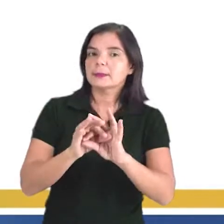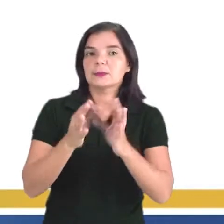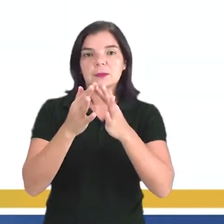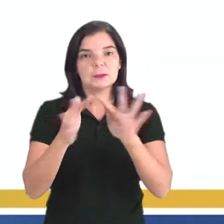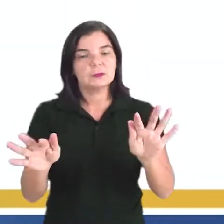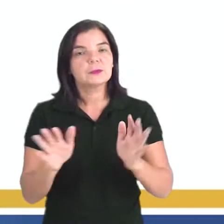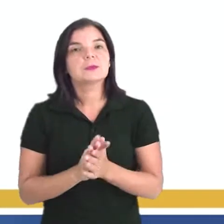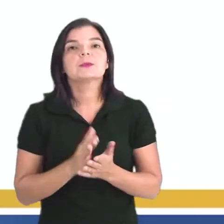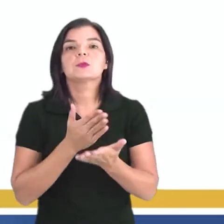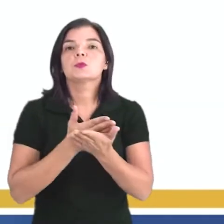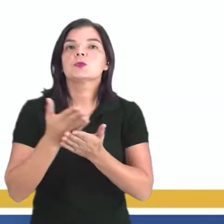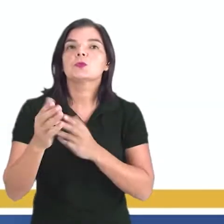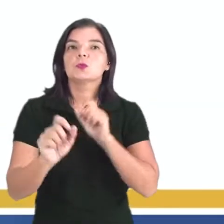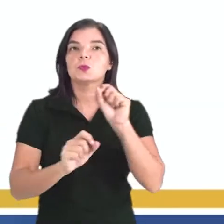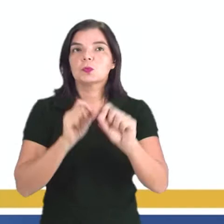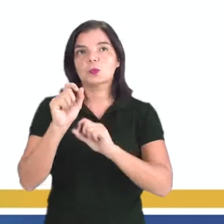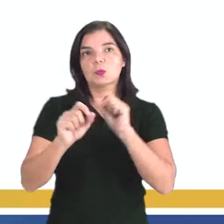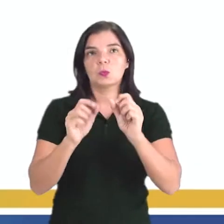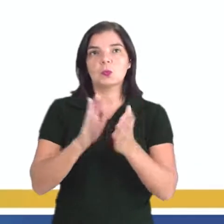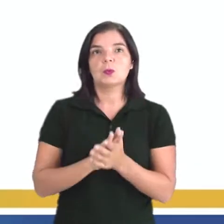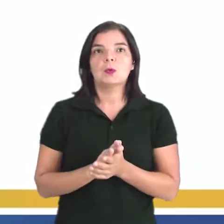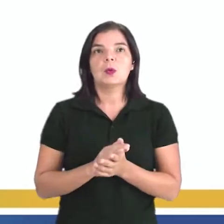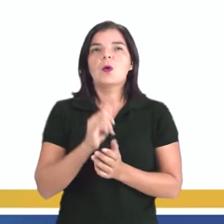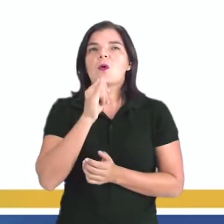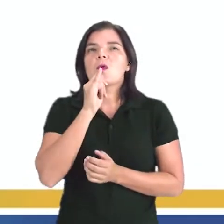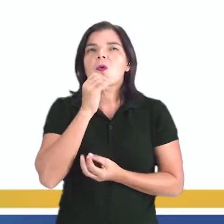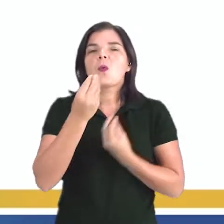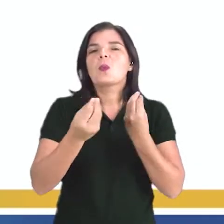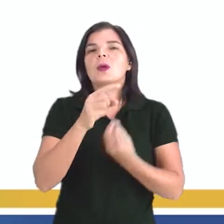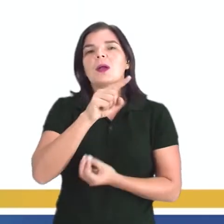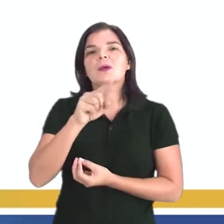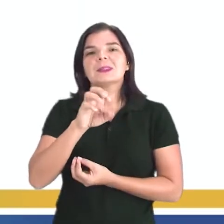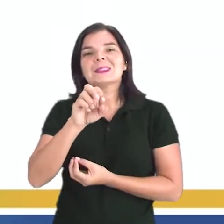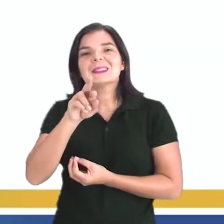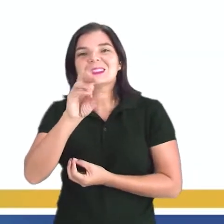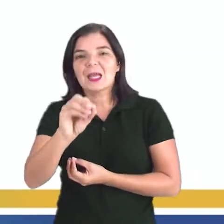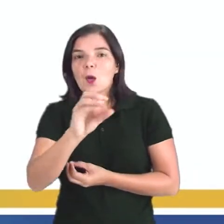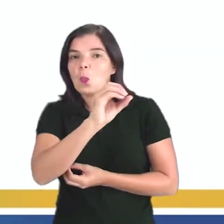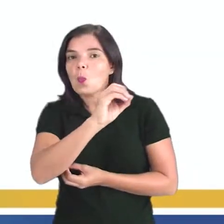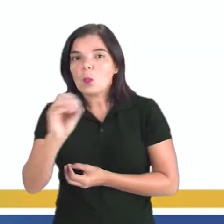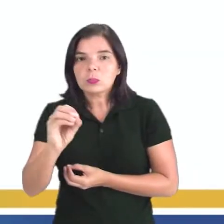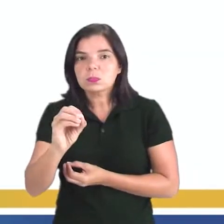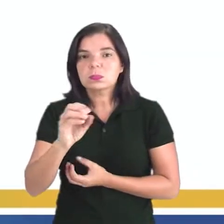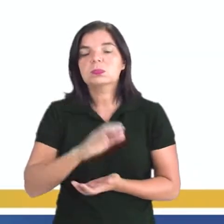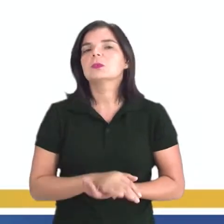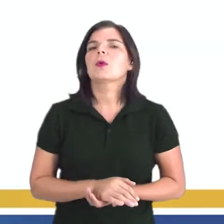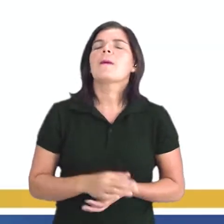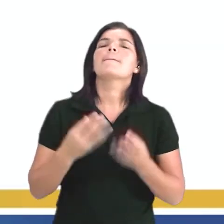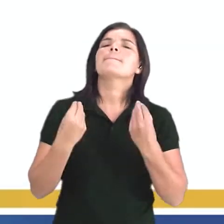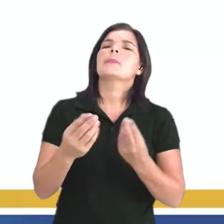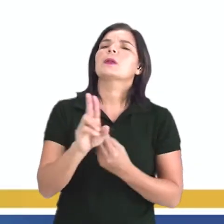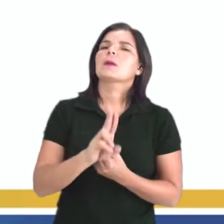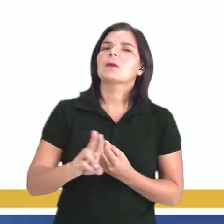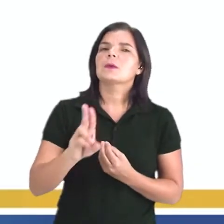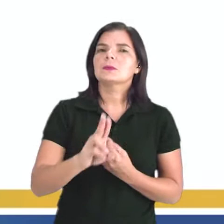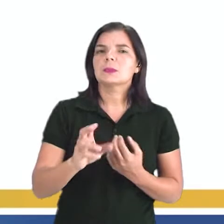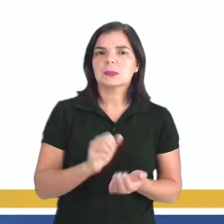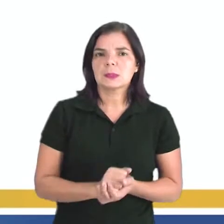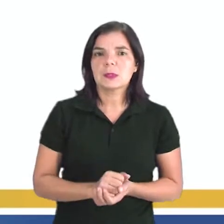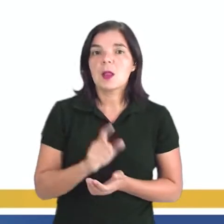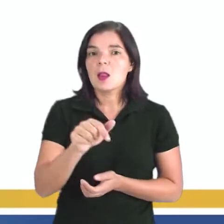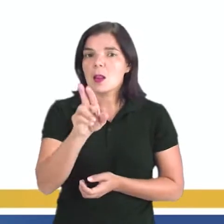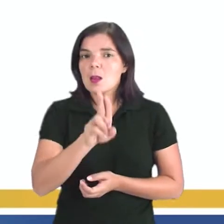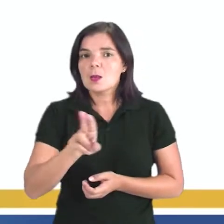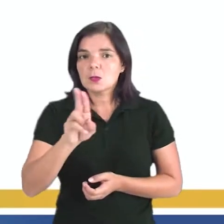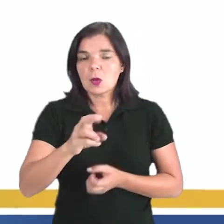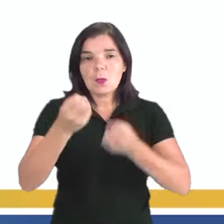Nós vamos iniciar falando sobre o zero conditional, que é o nosso condicional zero. Para que nós usamos? Bom, ele é